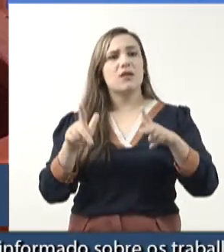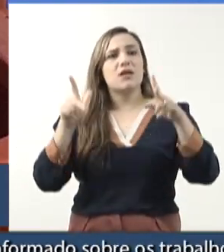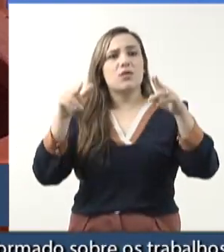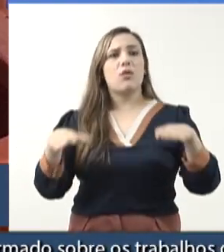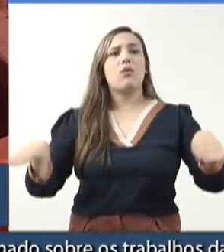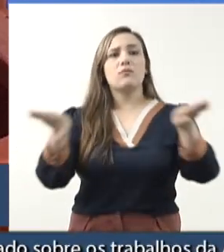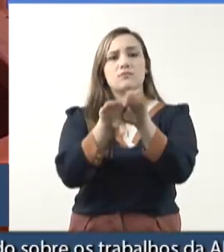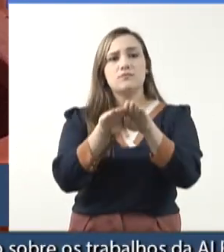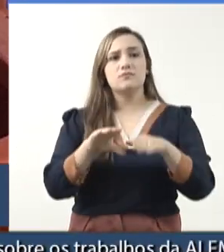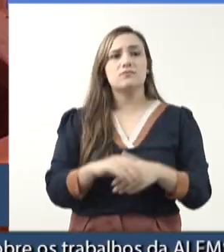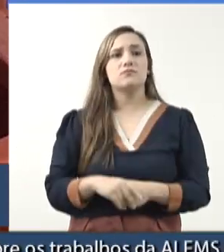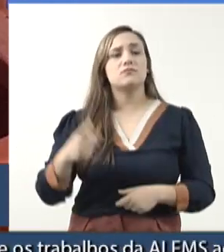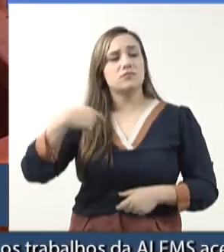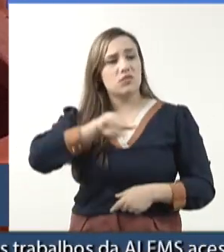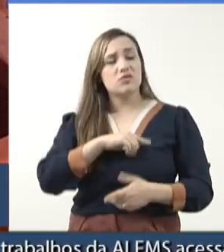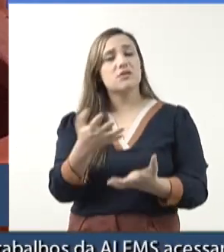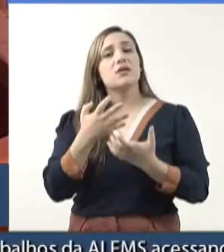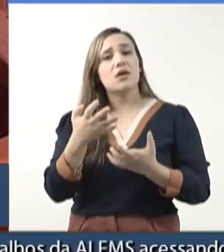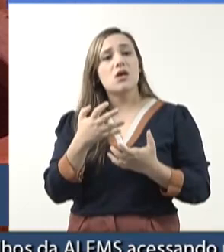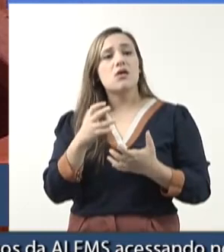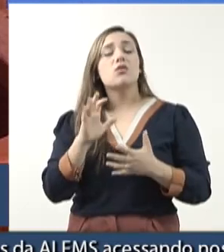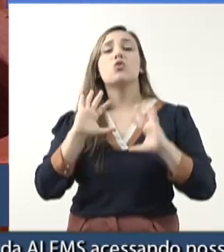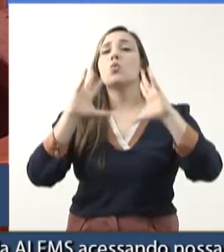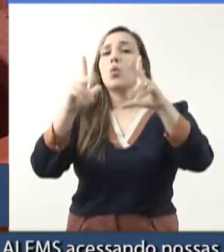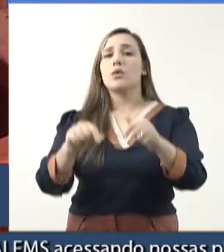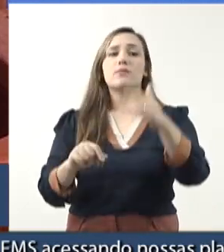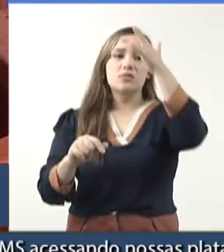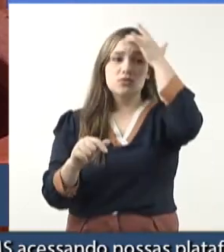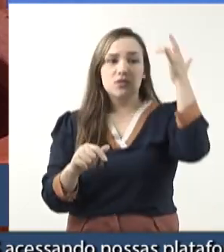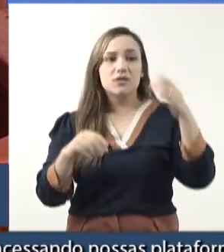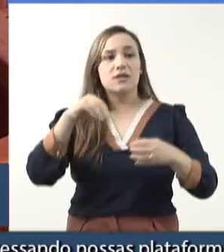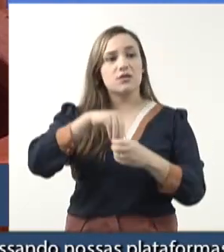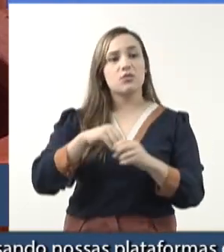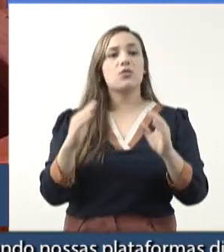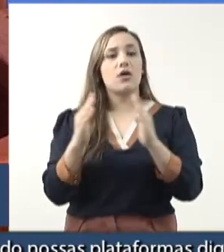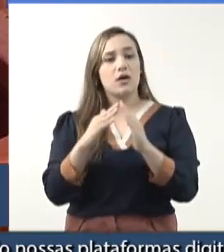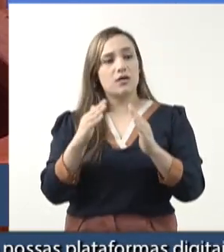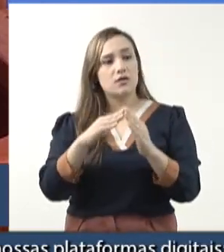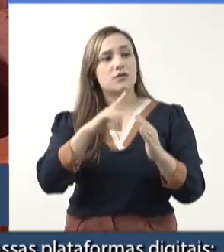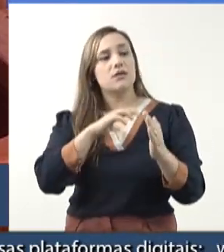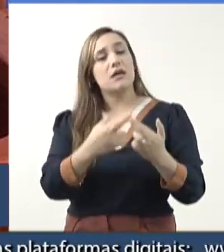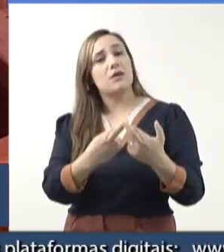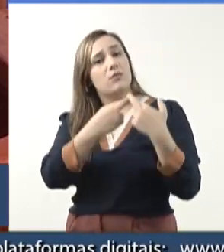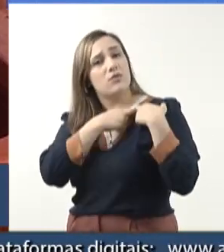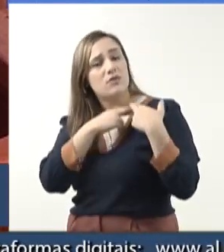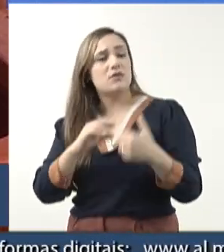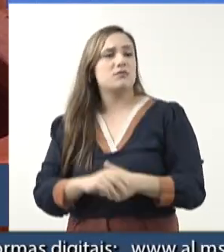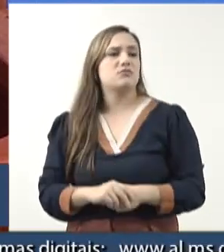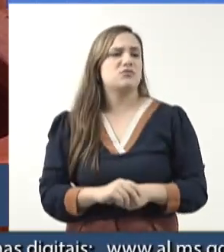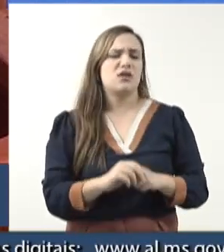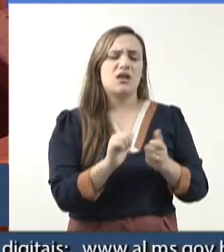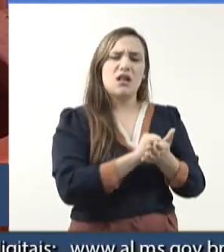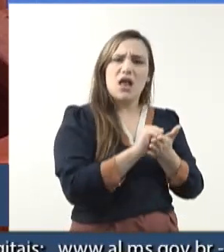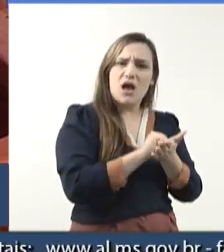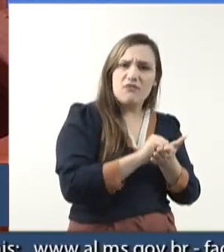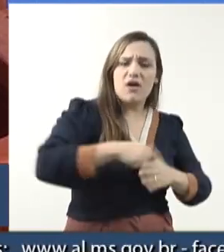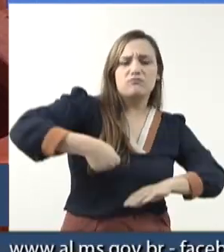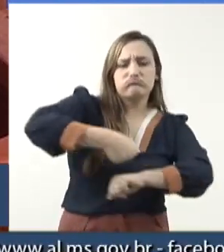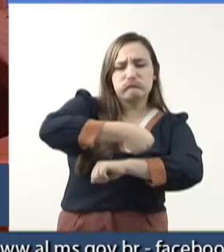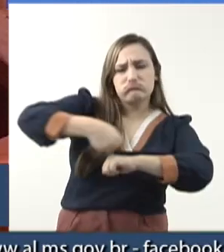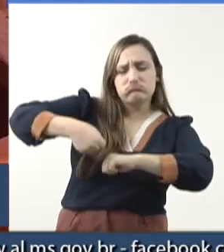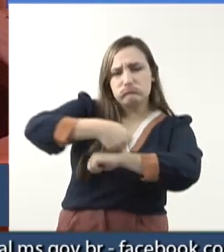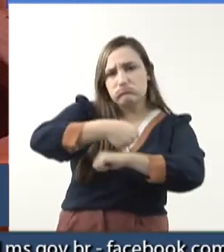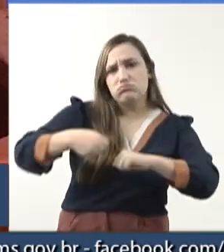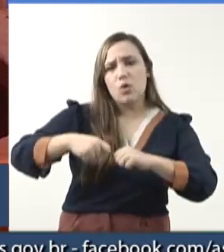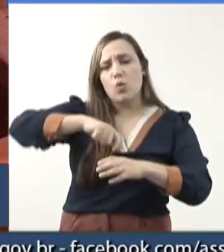doméstico. Nós queremos que todas as pessoas que estão numa casa tenham a responsabilidade de lavar, de passar, de